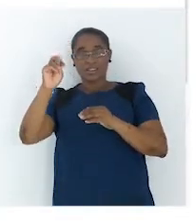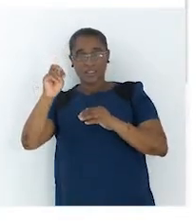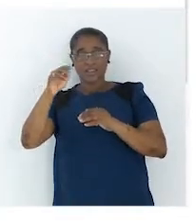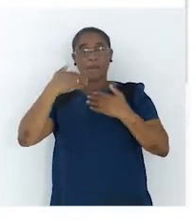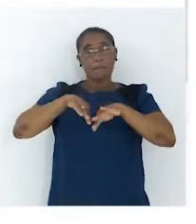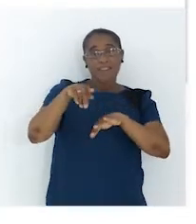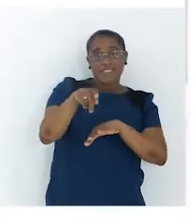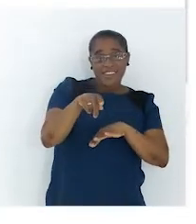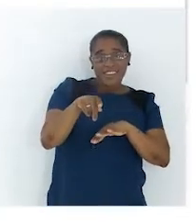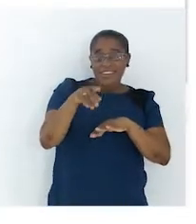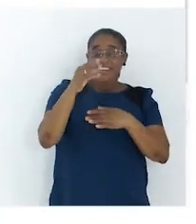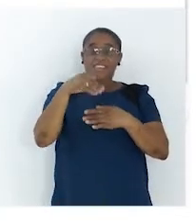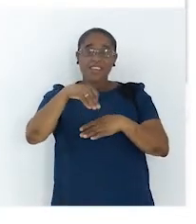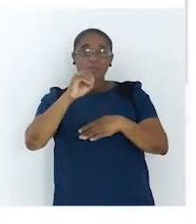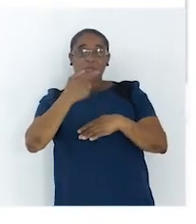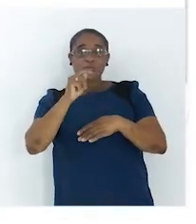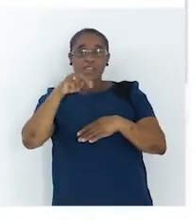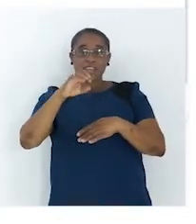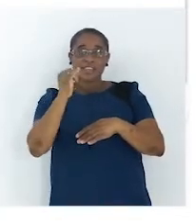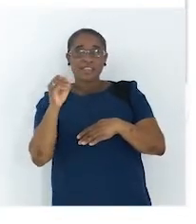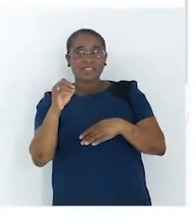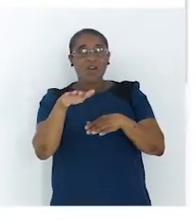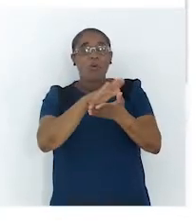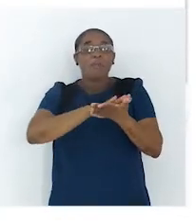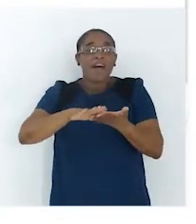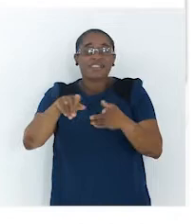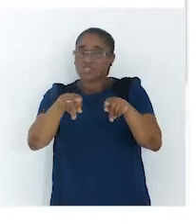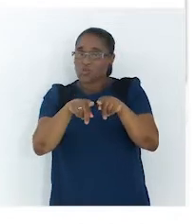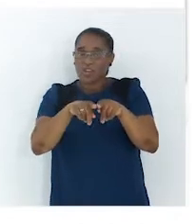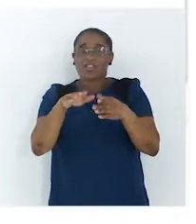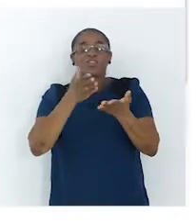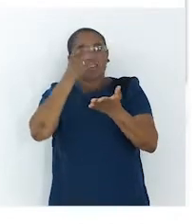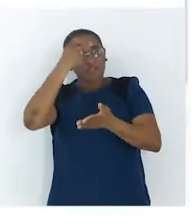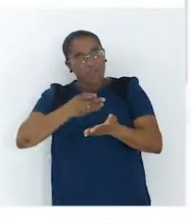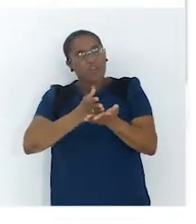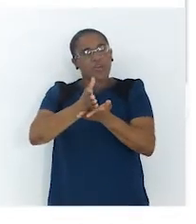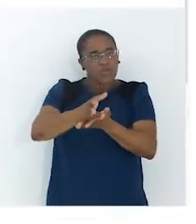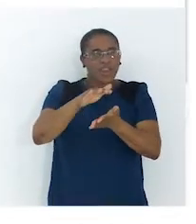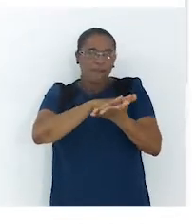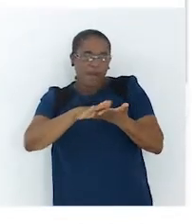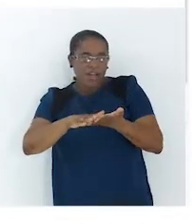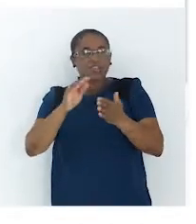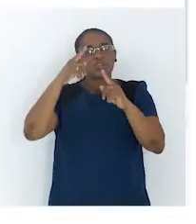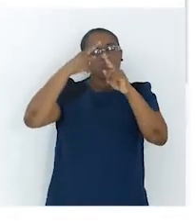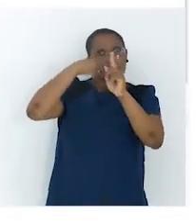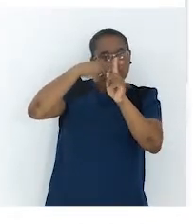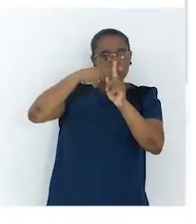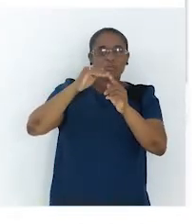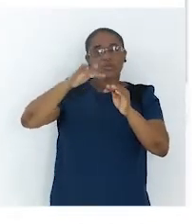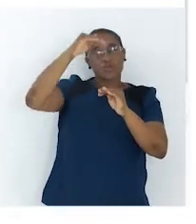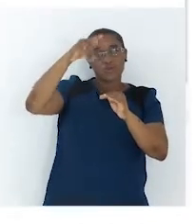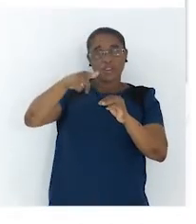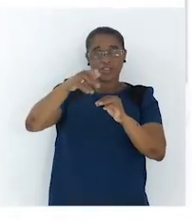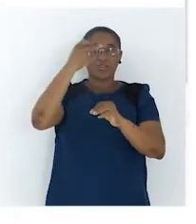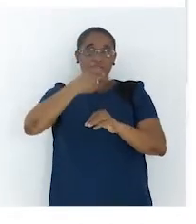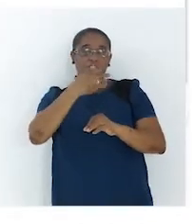aqui potências com bases iguais plantemos a base e somamos o expoente ficamos